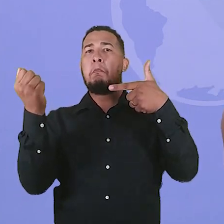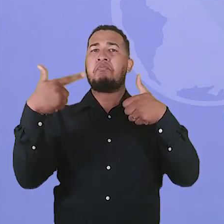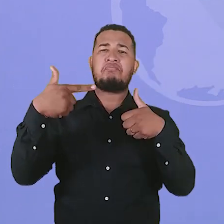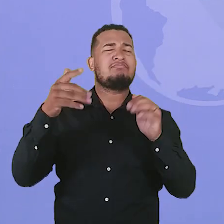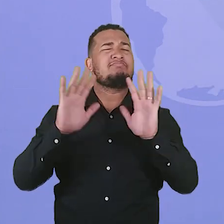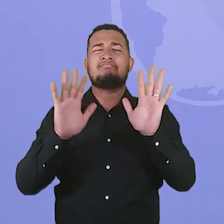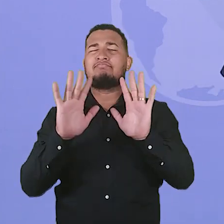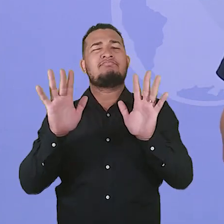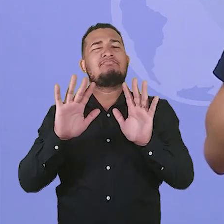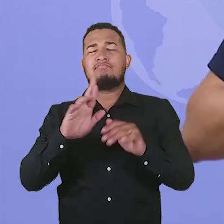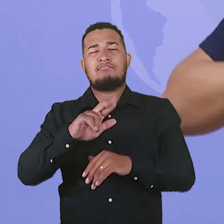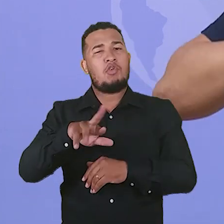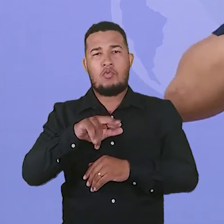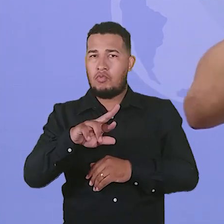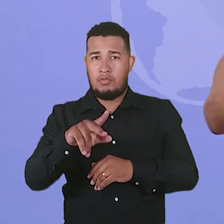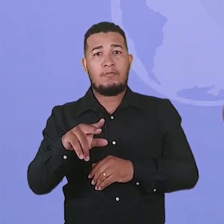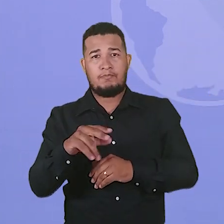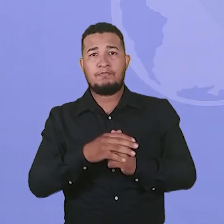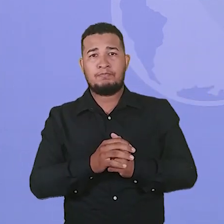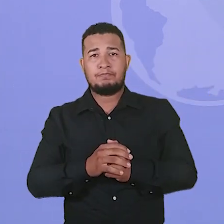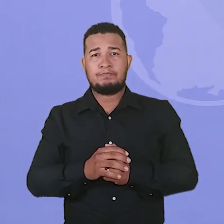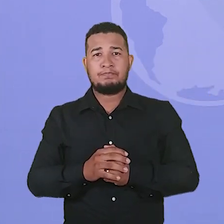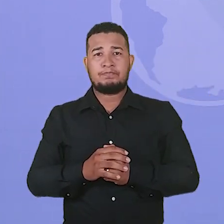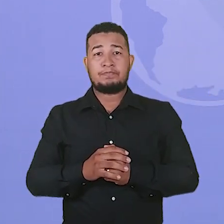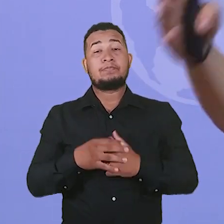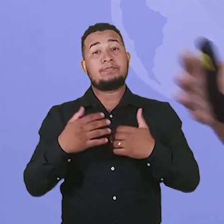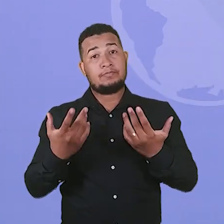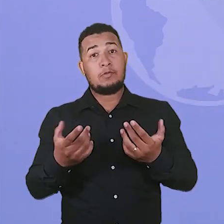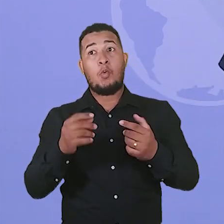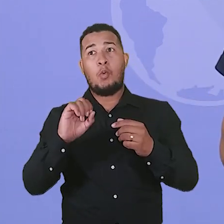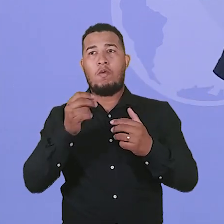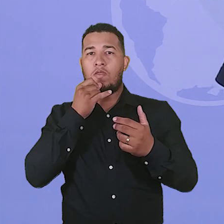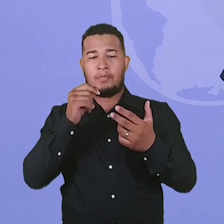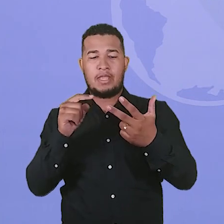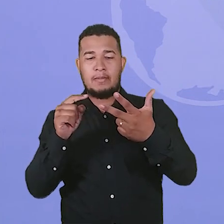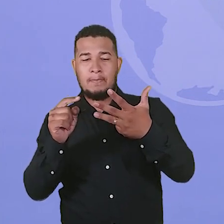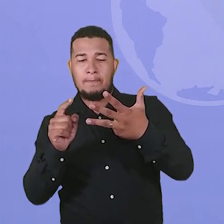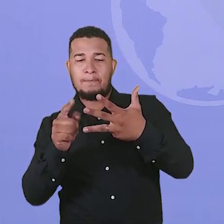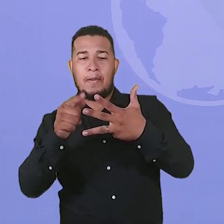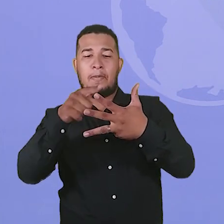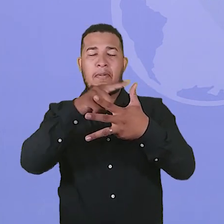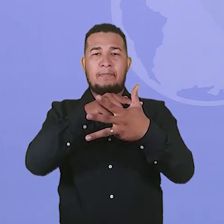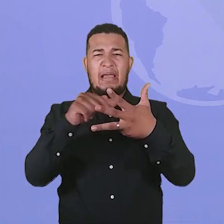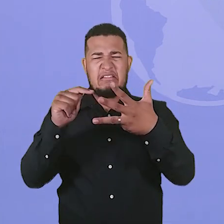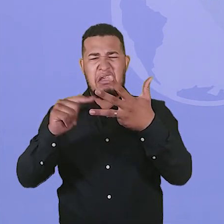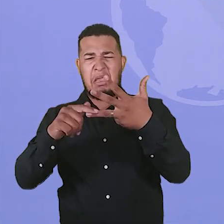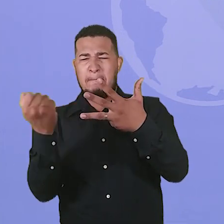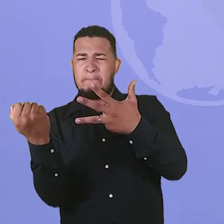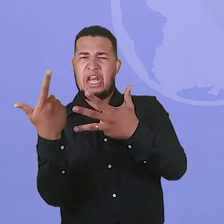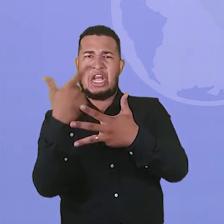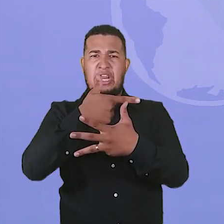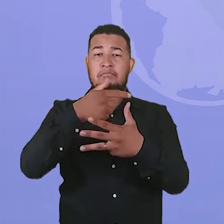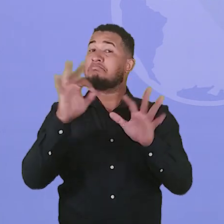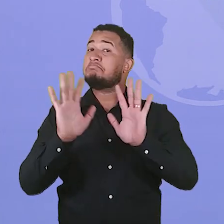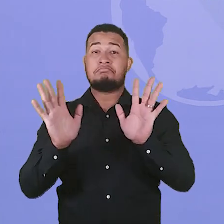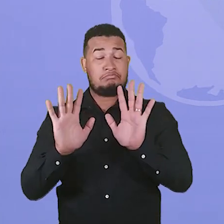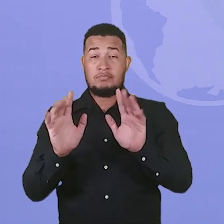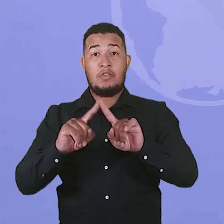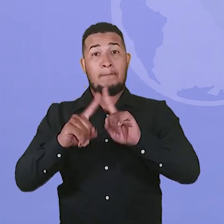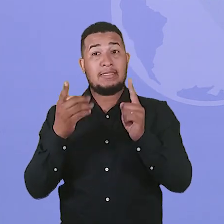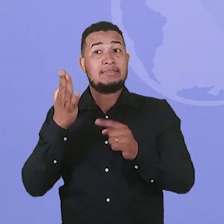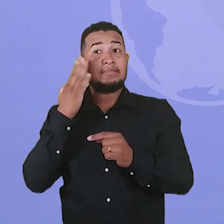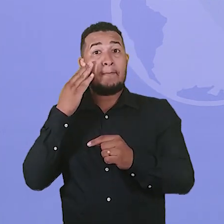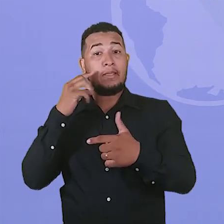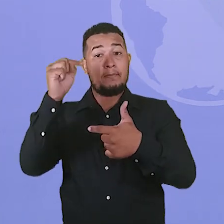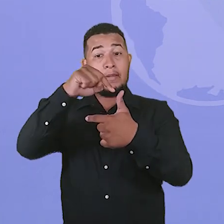sendo superior do que, por exemplo, o conhecimento do senso comum ou o conhecimento religioso. A ideia é que a